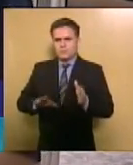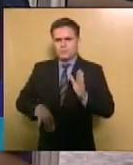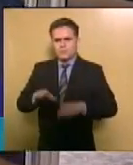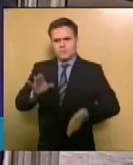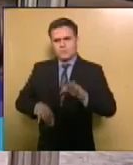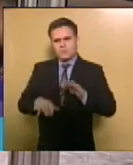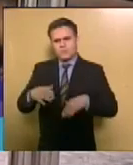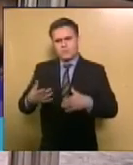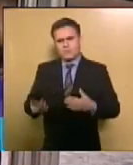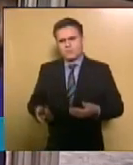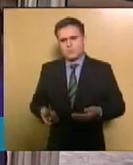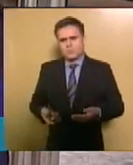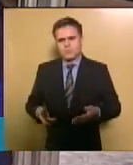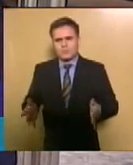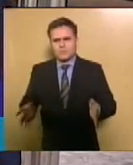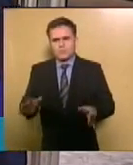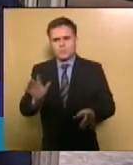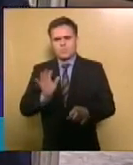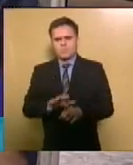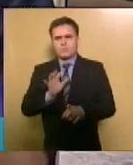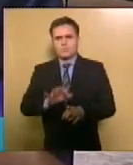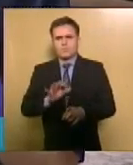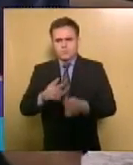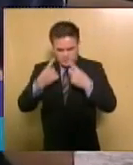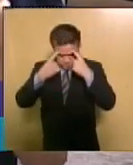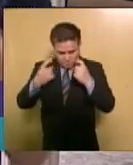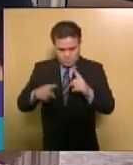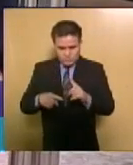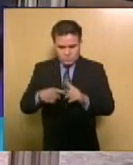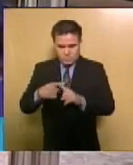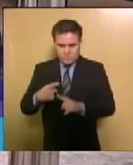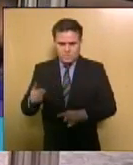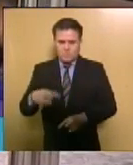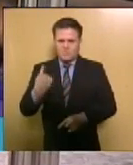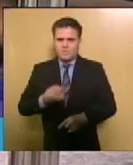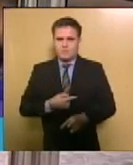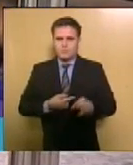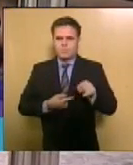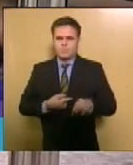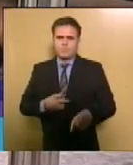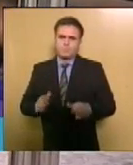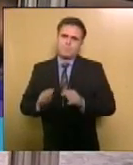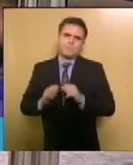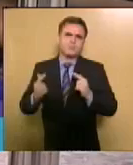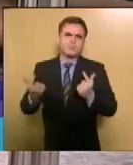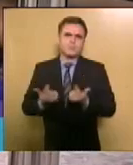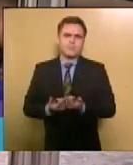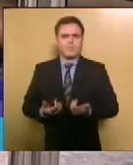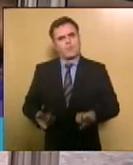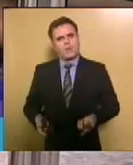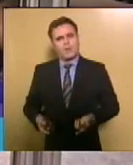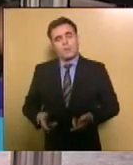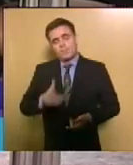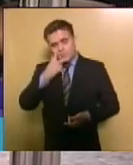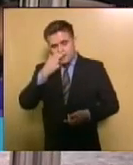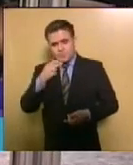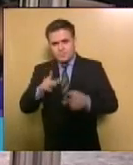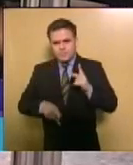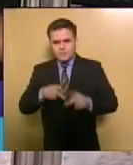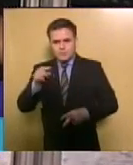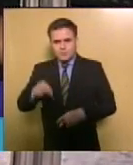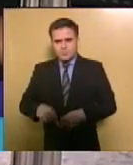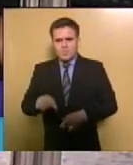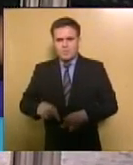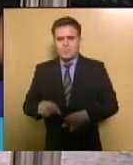acabam instigando esse esse tipo de violência e como nós estamos dentro da casa do Povo ou que pelo menos deveria ser do Povo sentimos